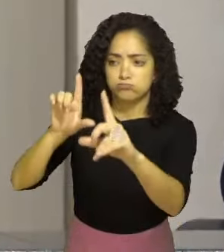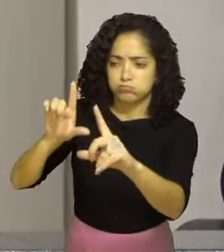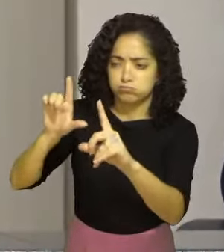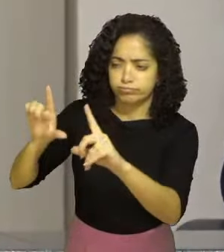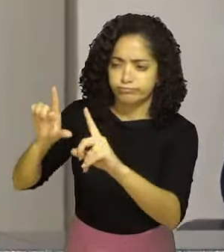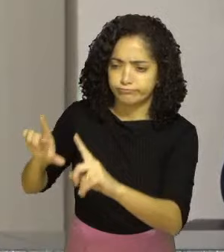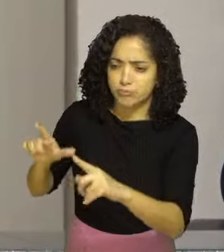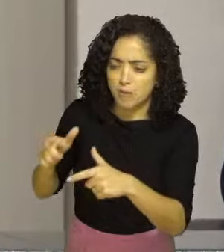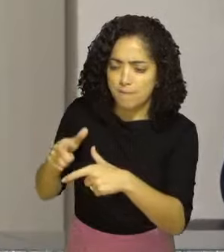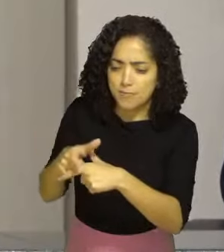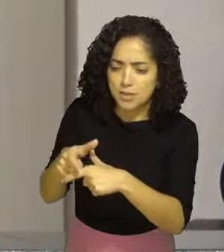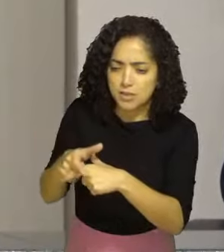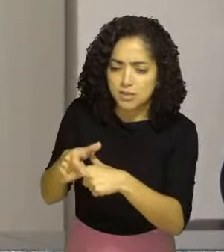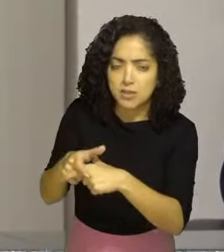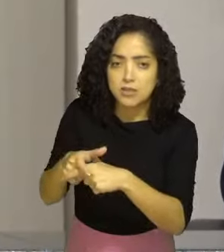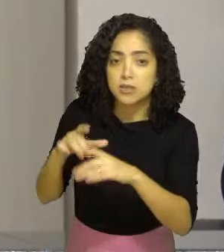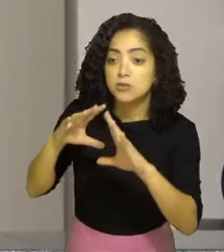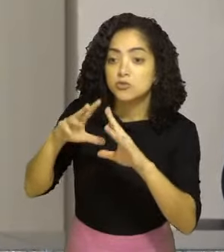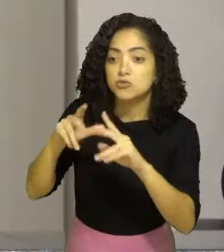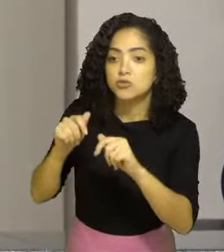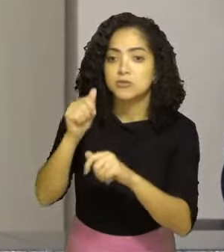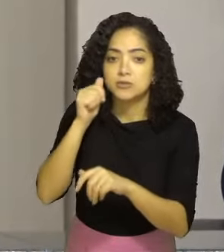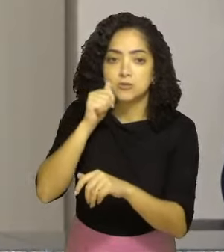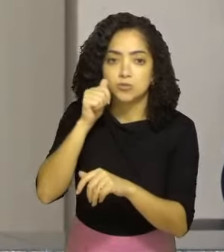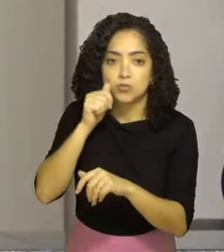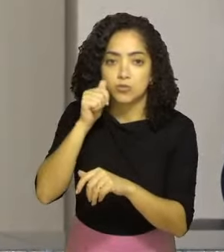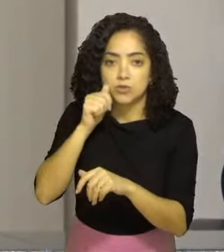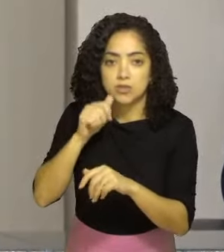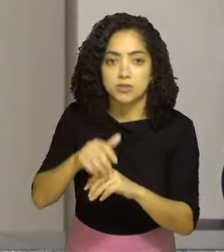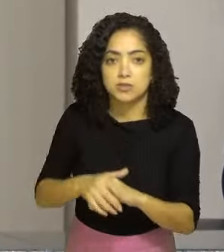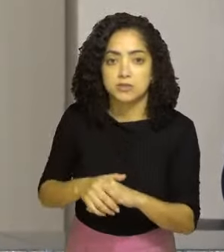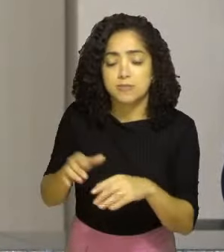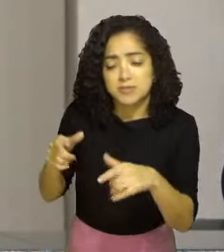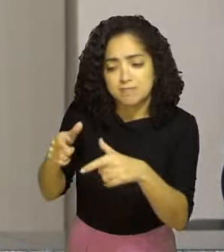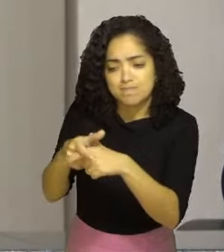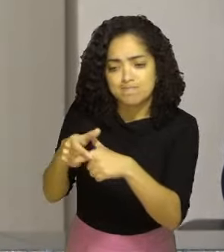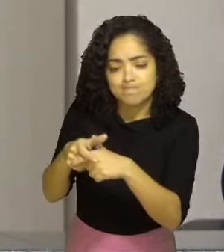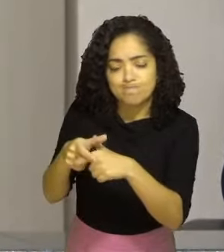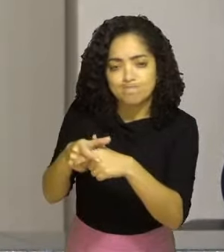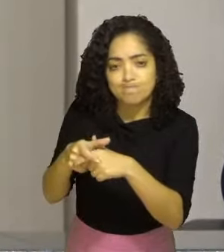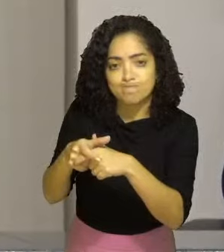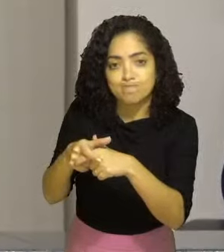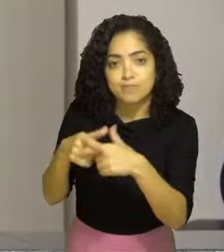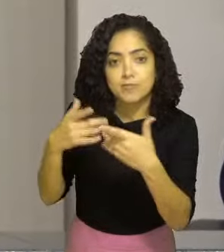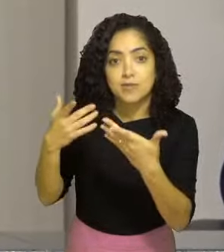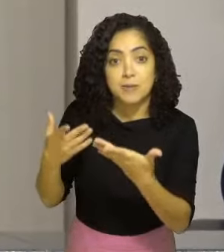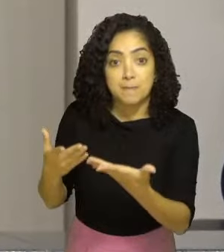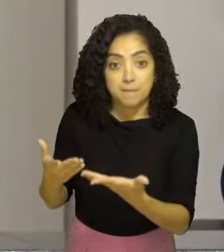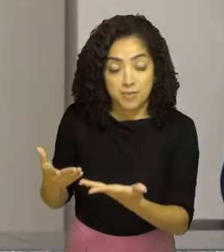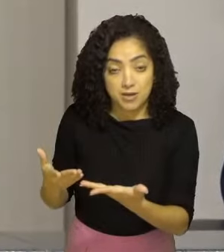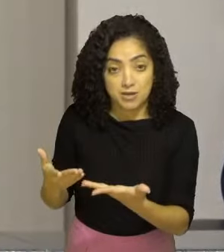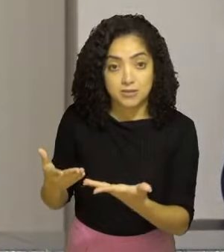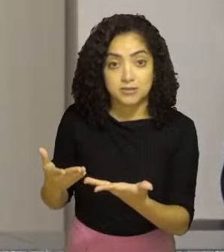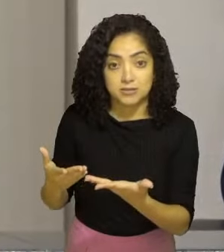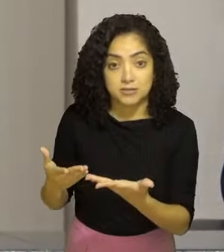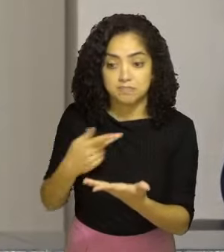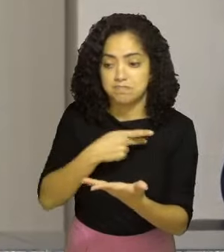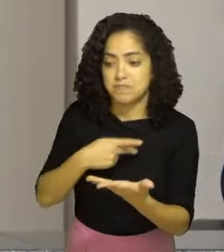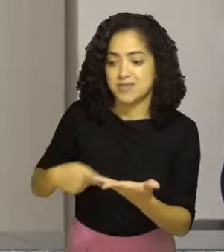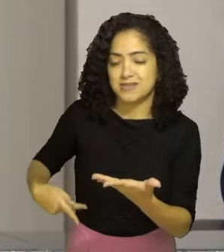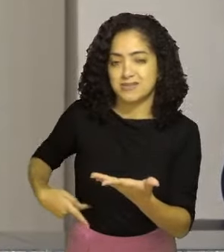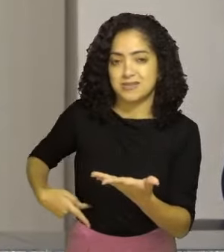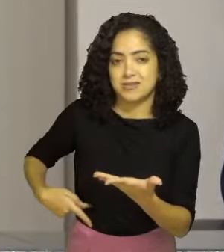que são de todas as mulheres, de todas, tão pequena. Mas nenhuma mulher presidiu esta